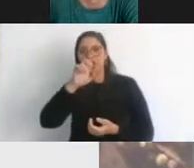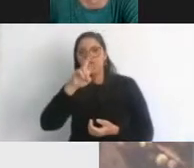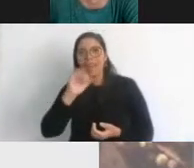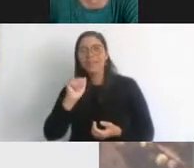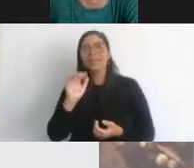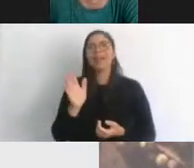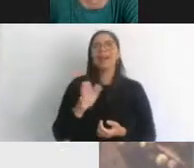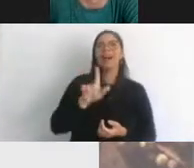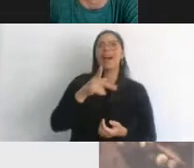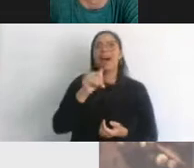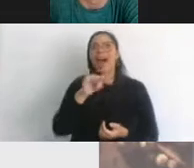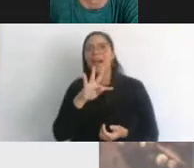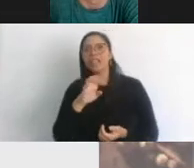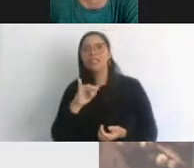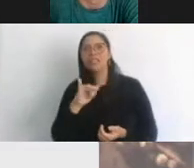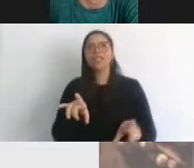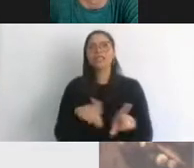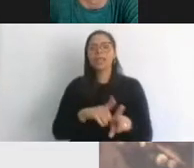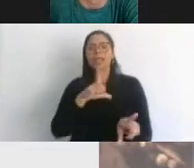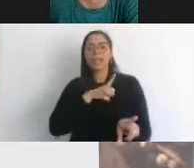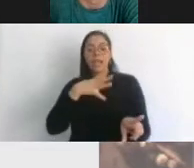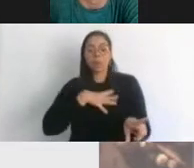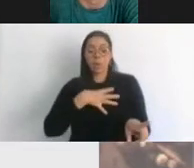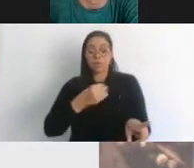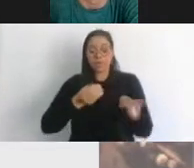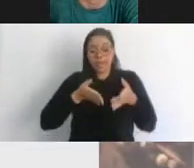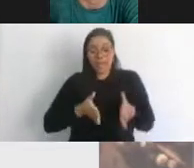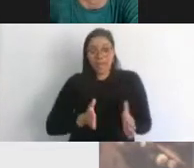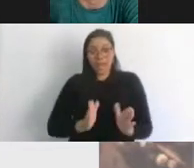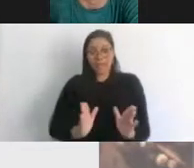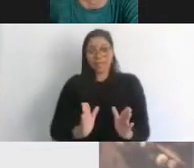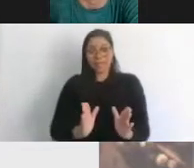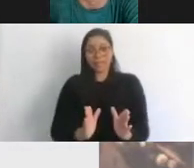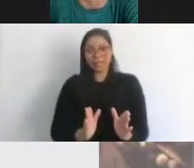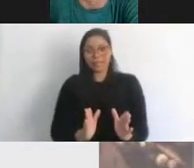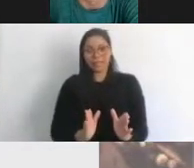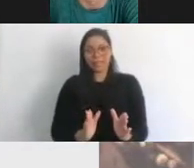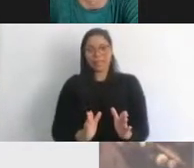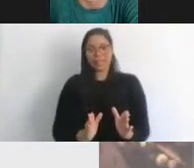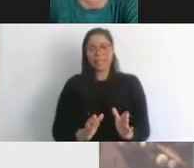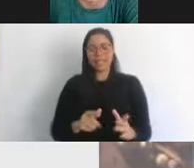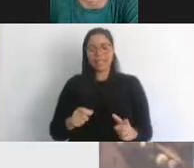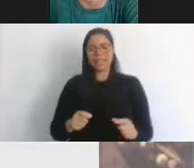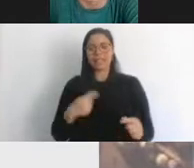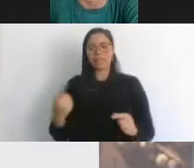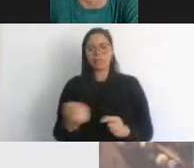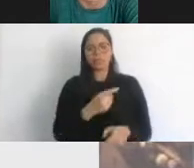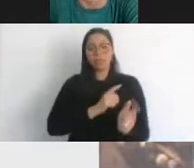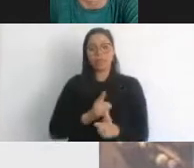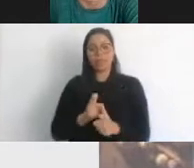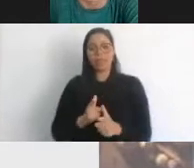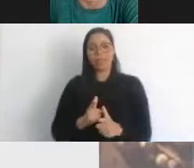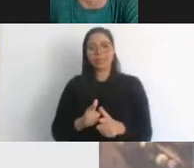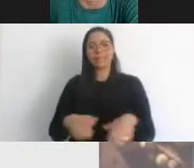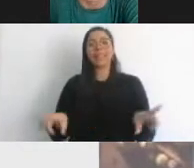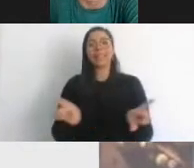tudo mais tem uma filha que nasce Nesse contexto né de violência e